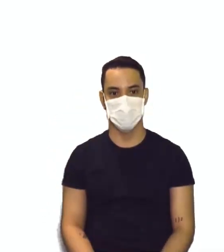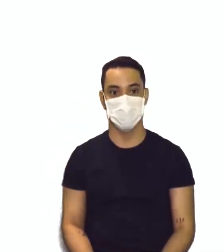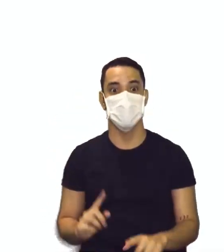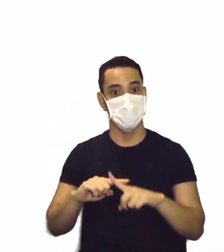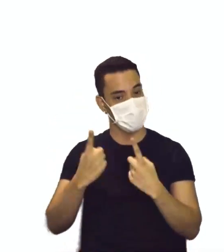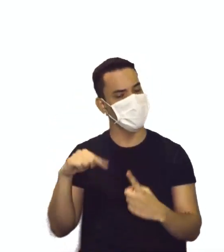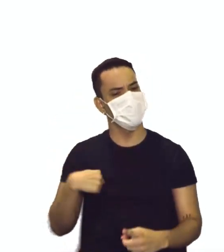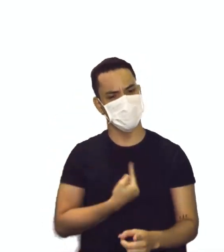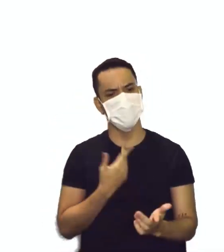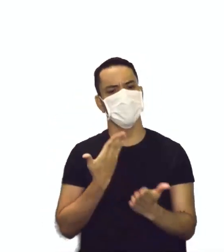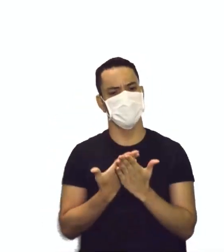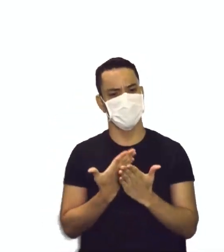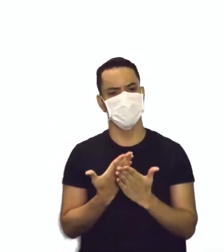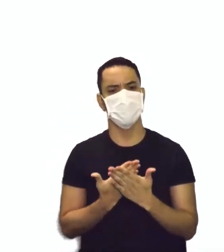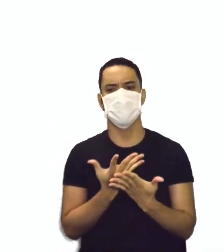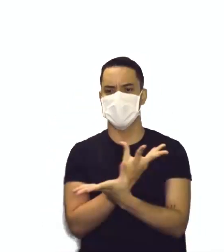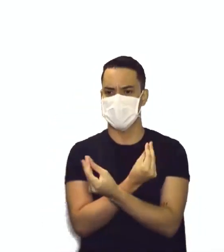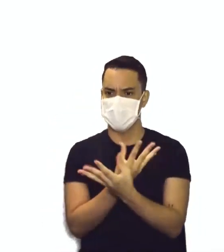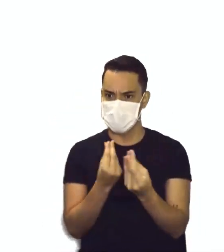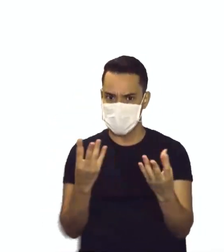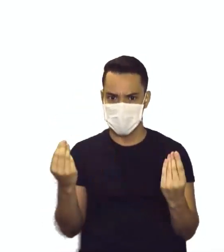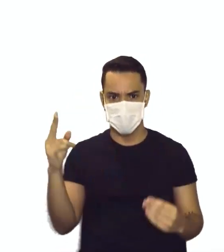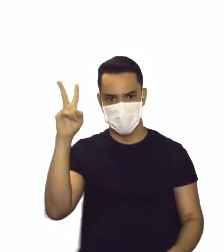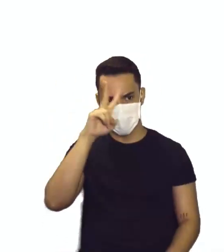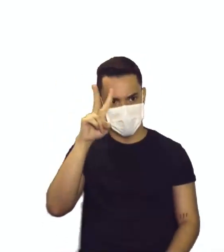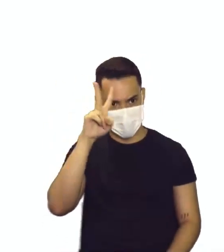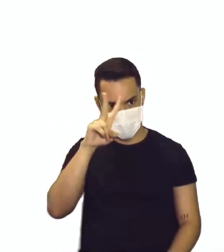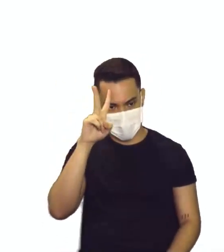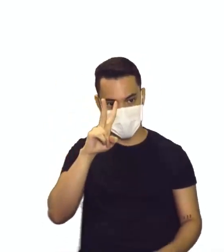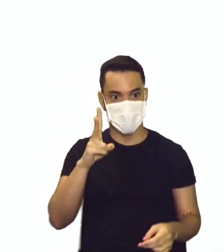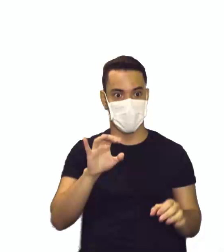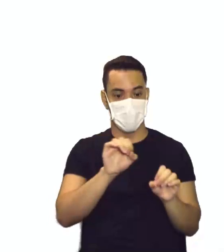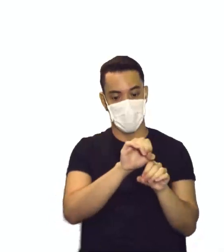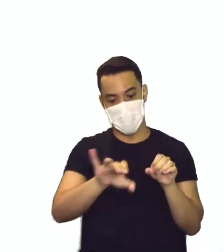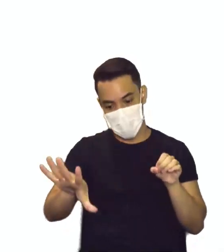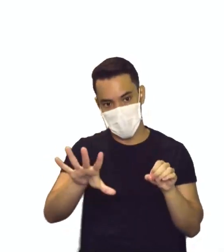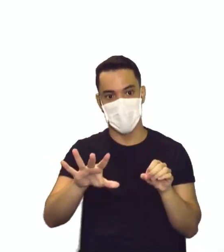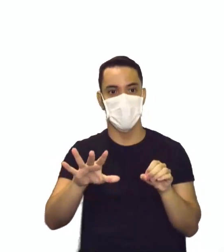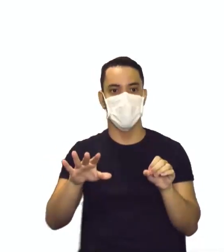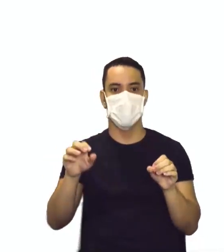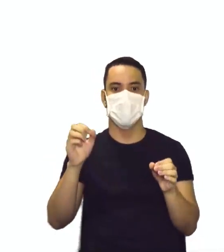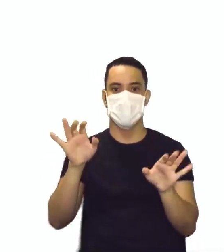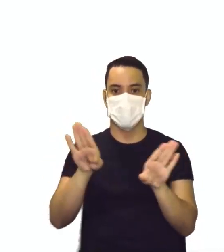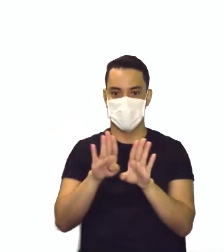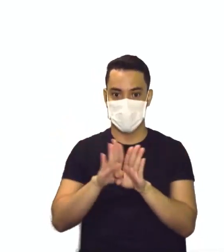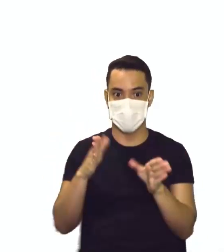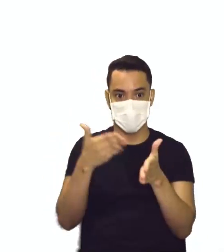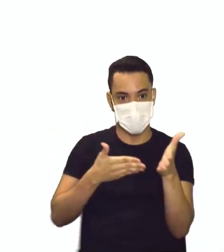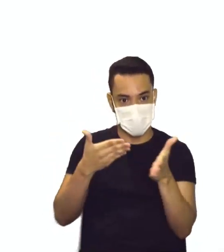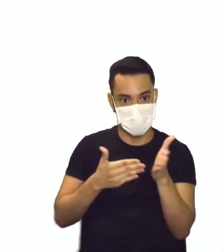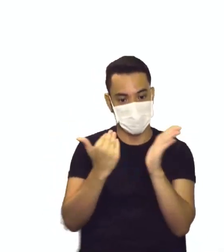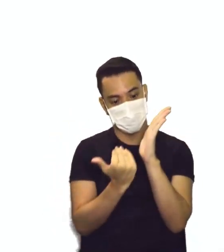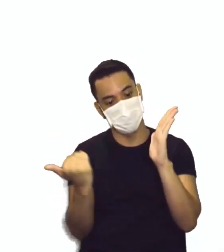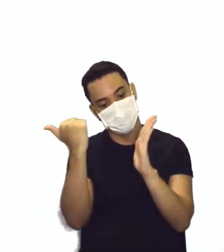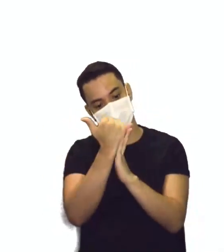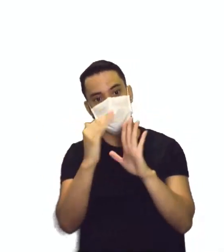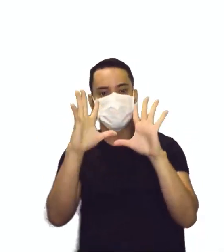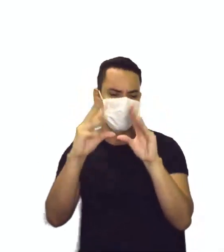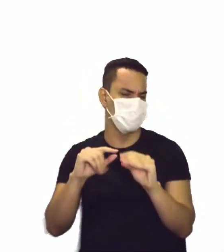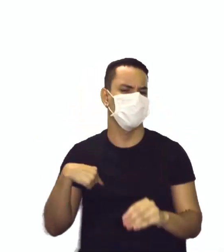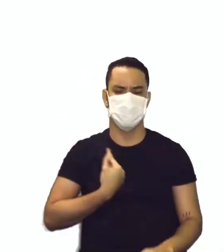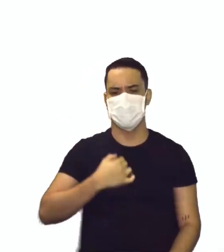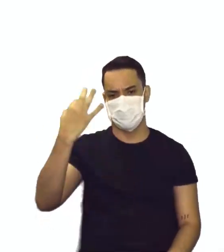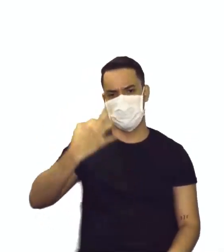nós estudamos bastante os condutores isolantes, semicondutores e supercondutores, a gente vai acertar